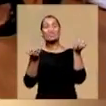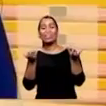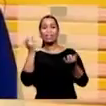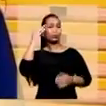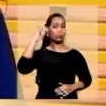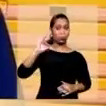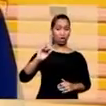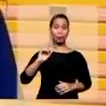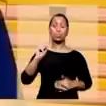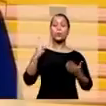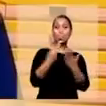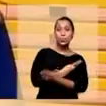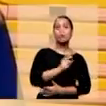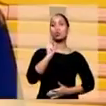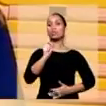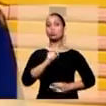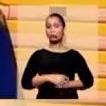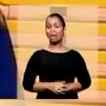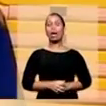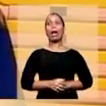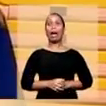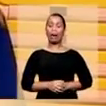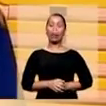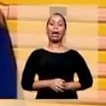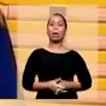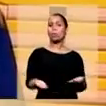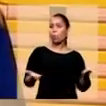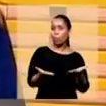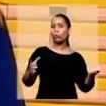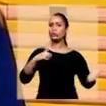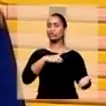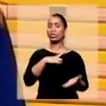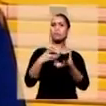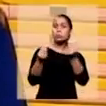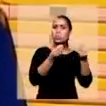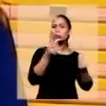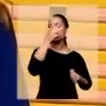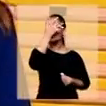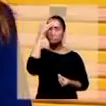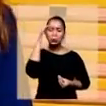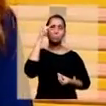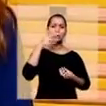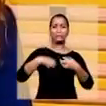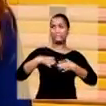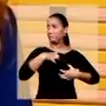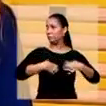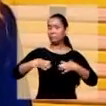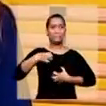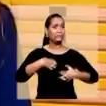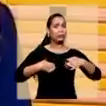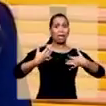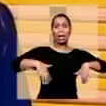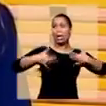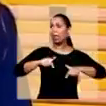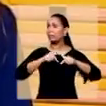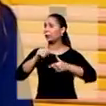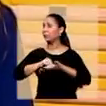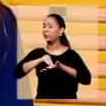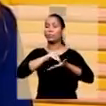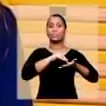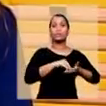quer. O que acontece muito é que hoje a gente tem muitas pessoas caindo em desespero